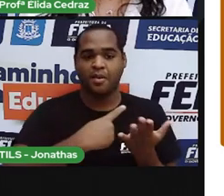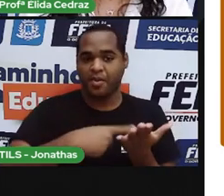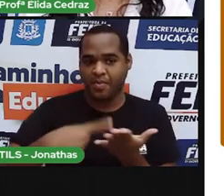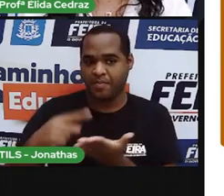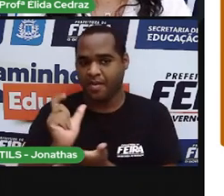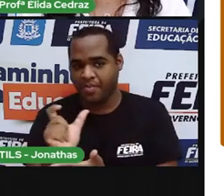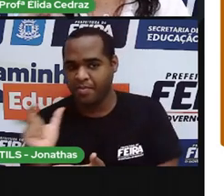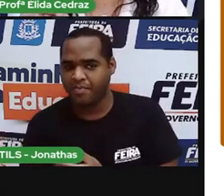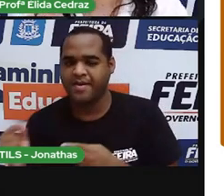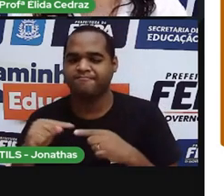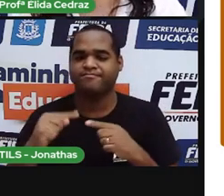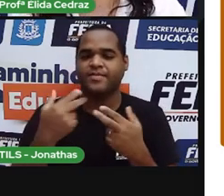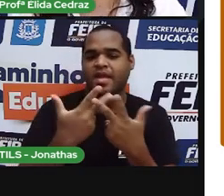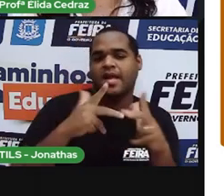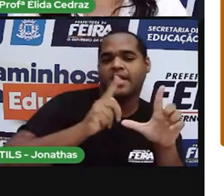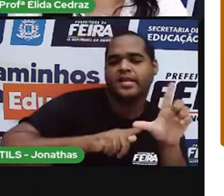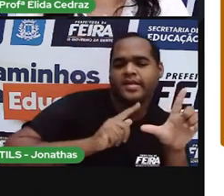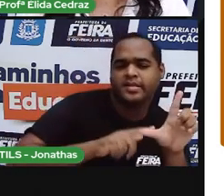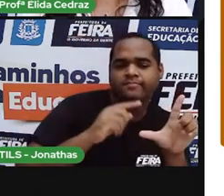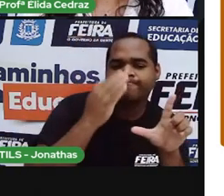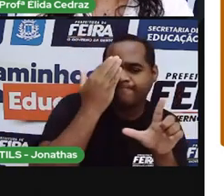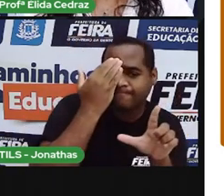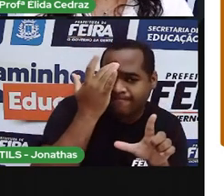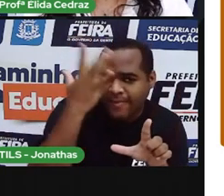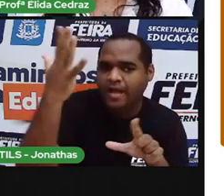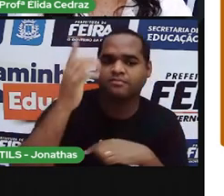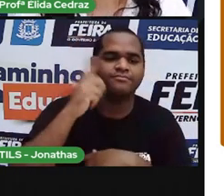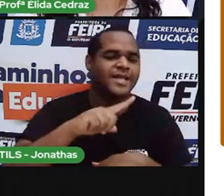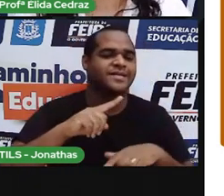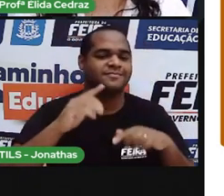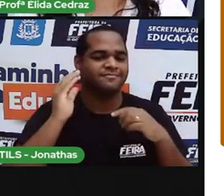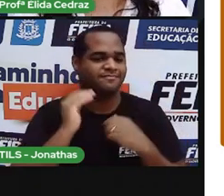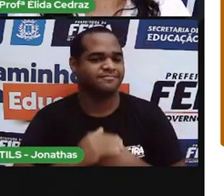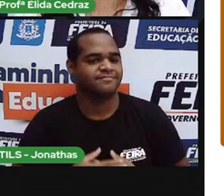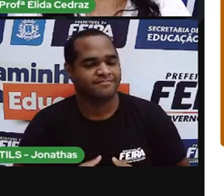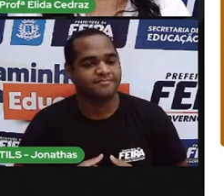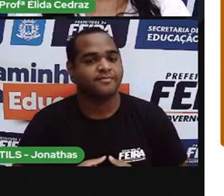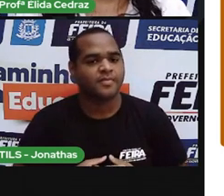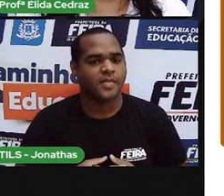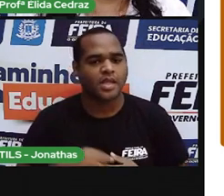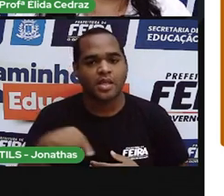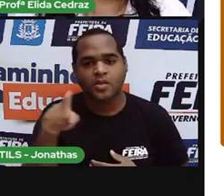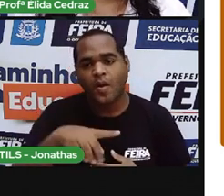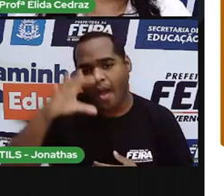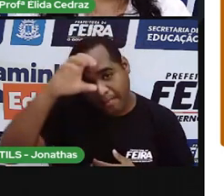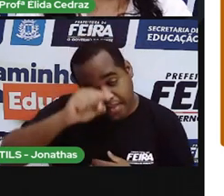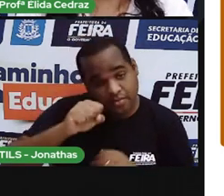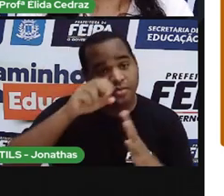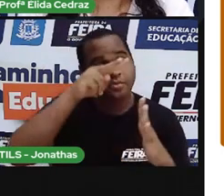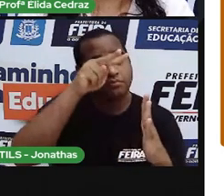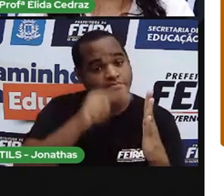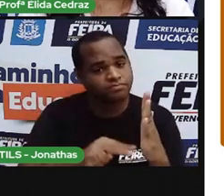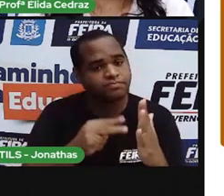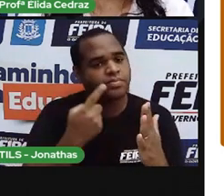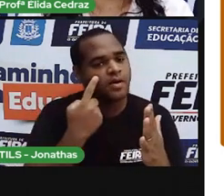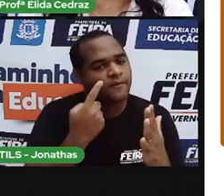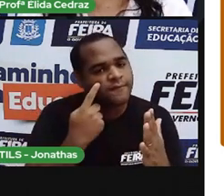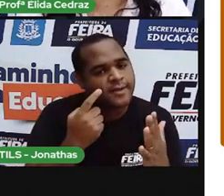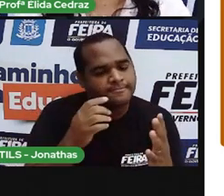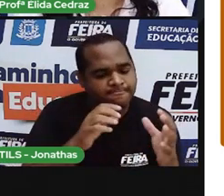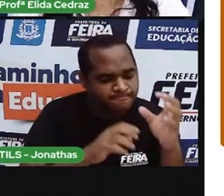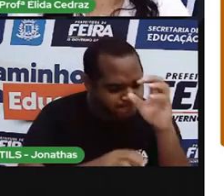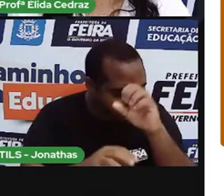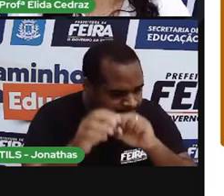ritmo e letra fácil. É fácil da gente aprender a letra das cantigas